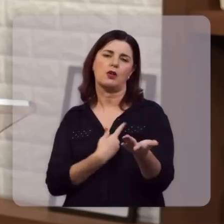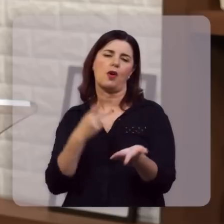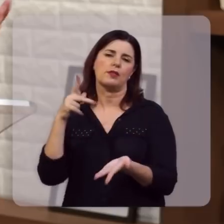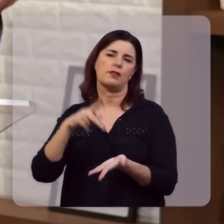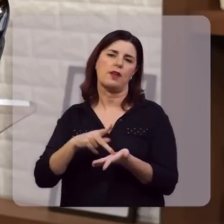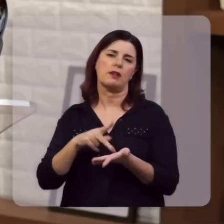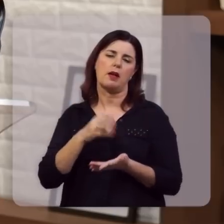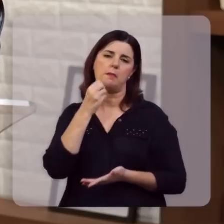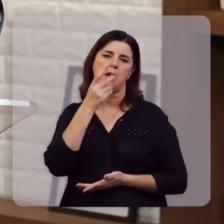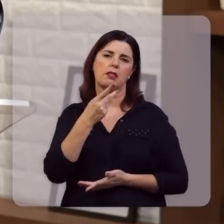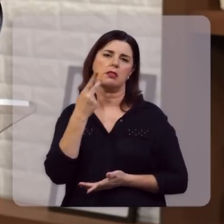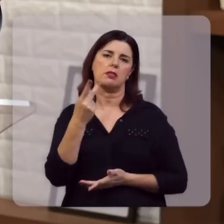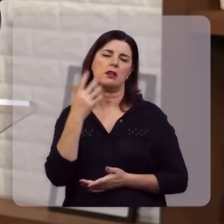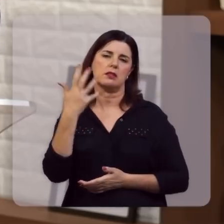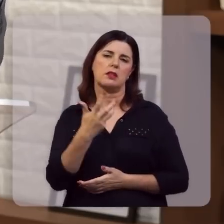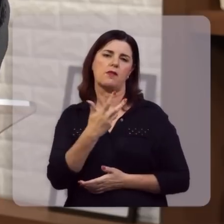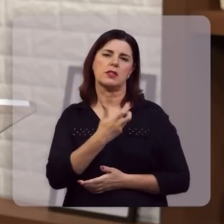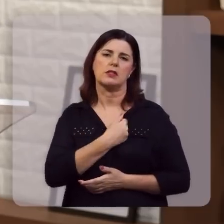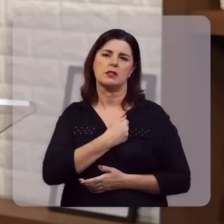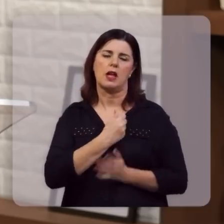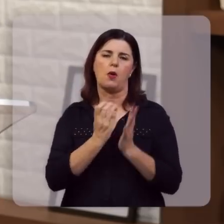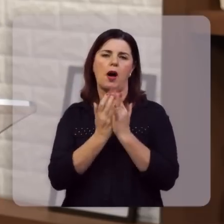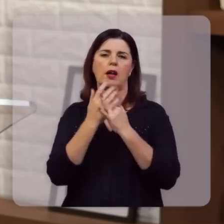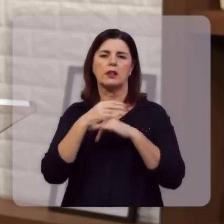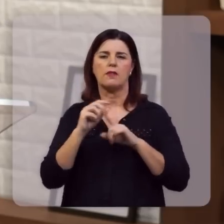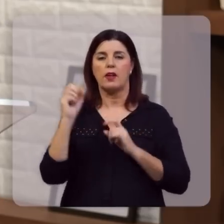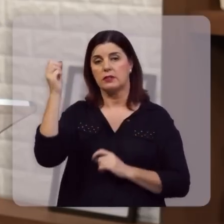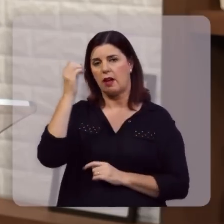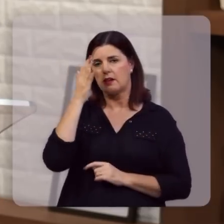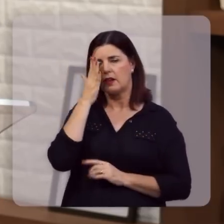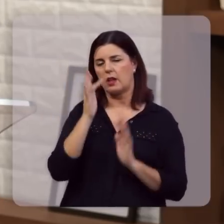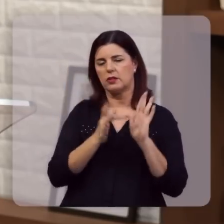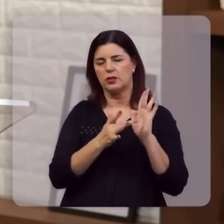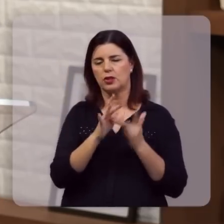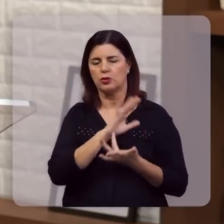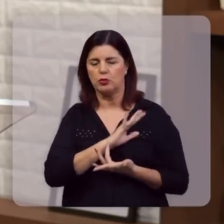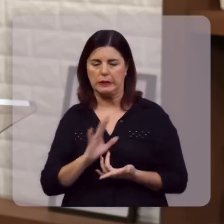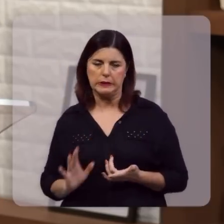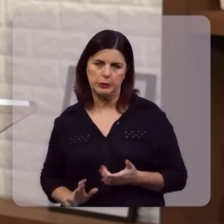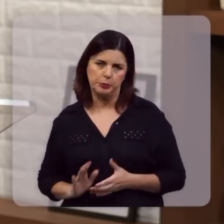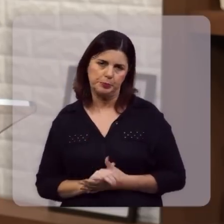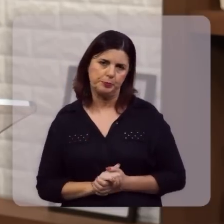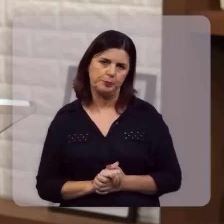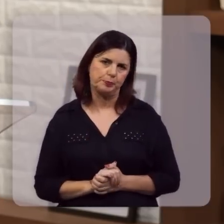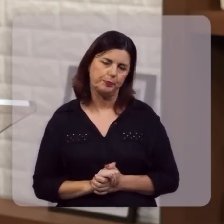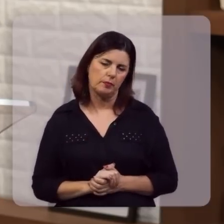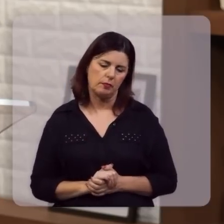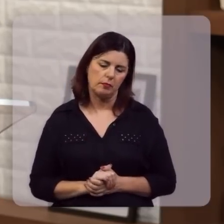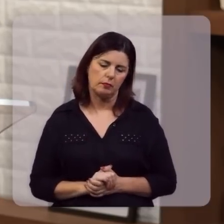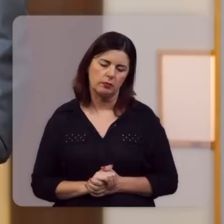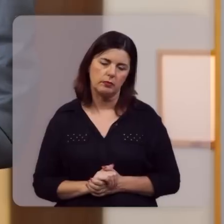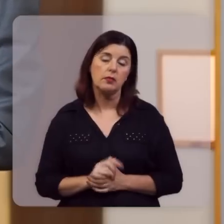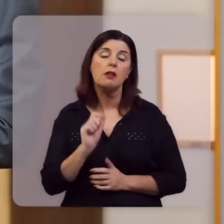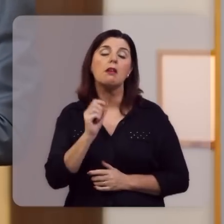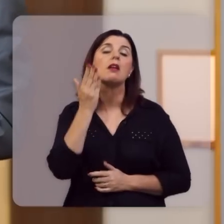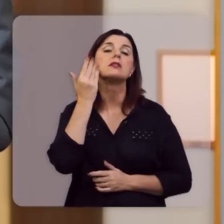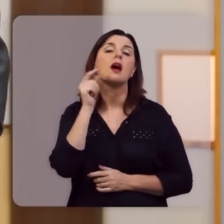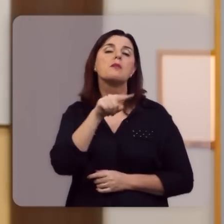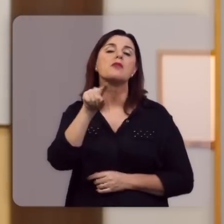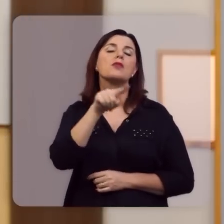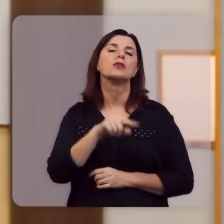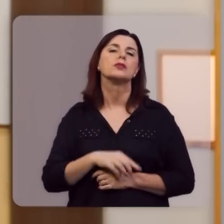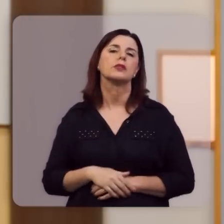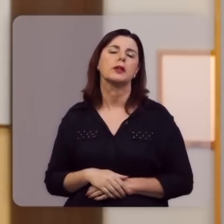nós a verdade bendita da salvação pela graça em Cristo Jesus. Quem